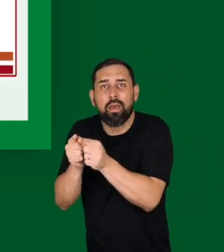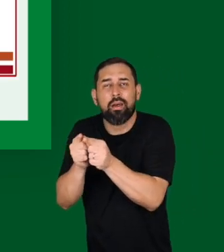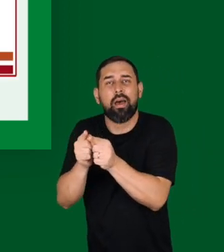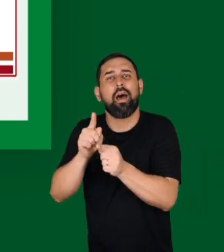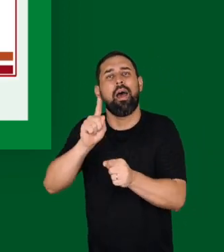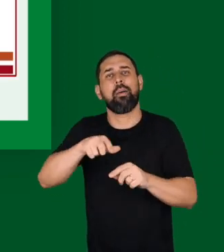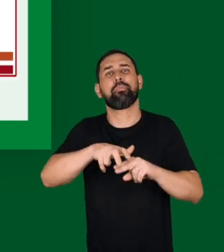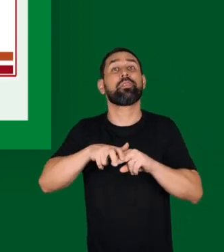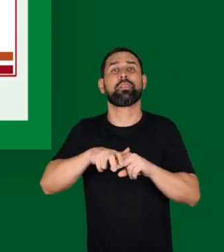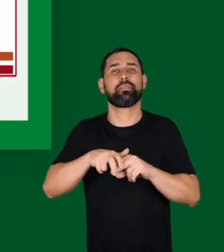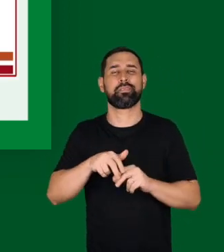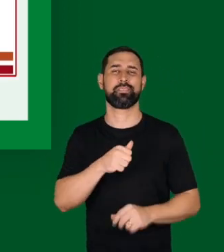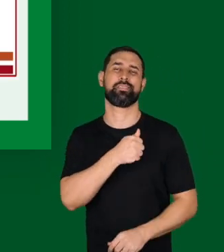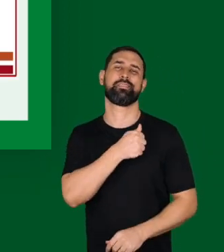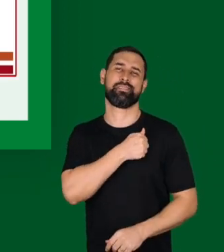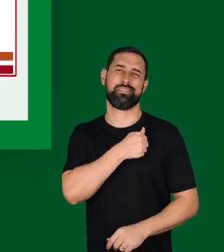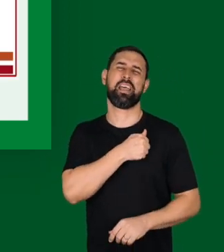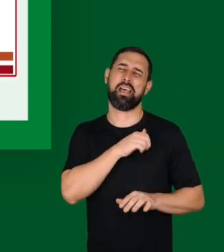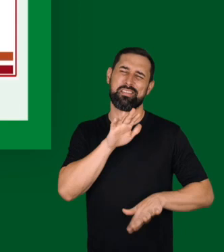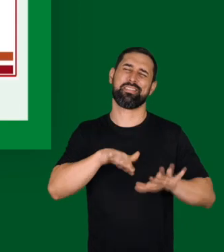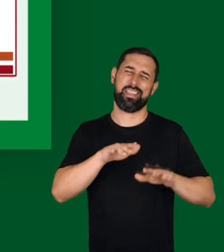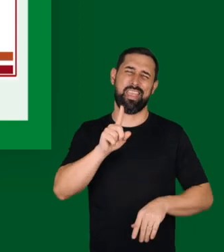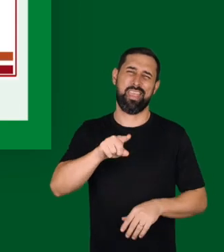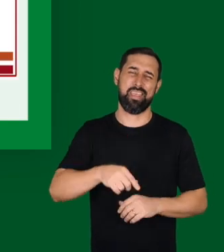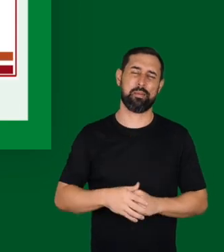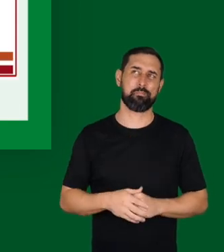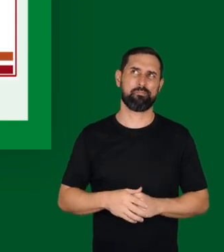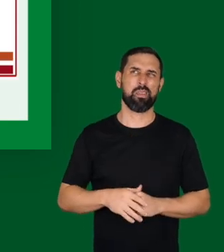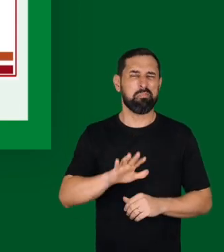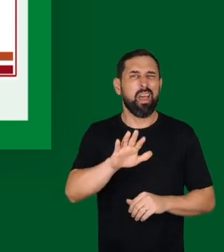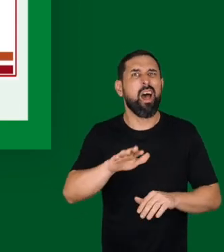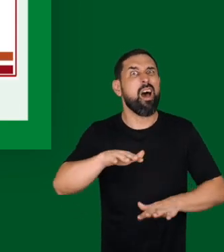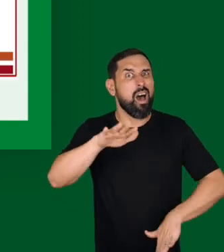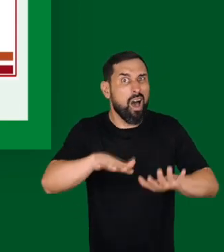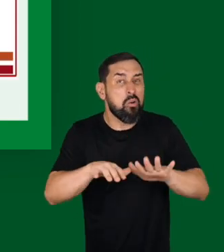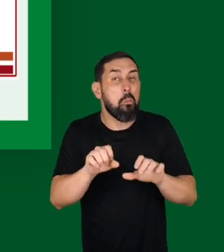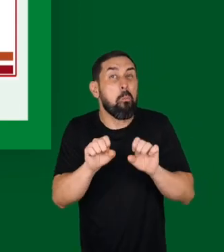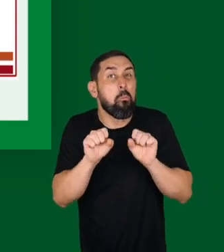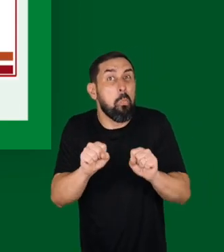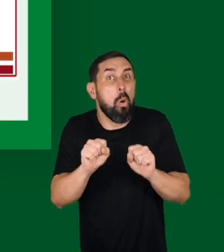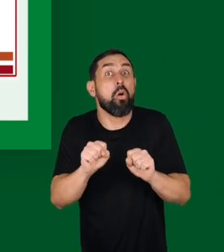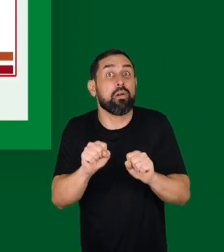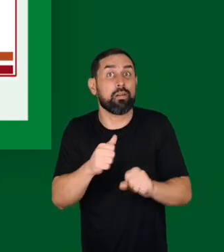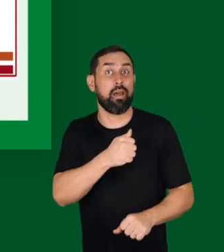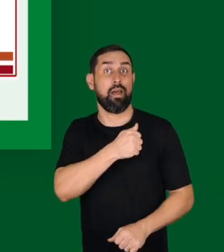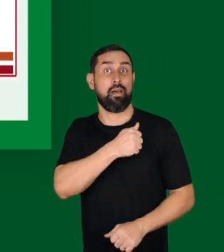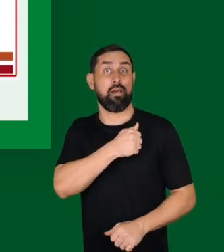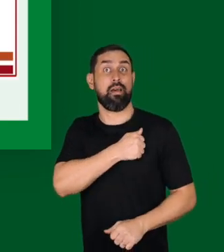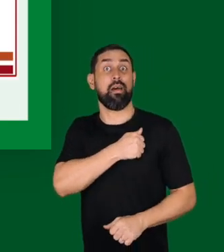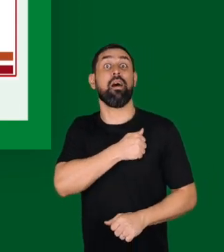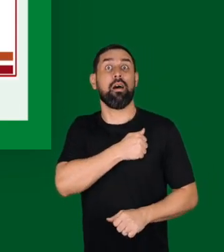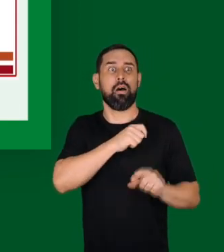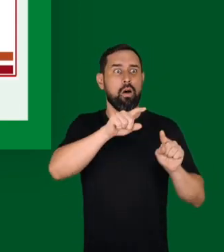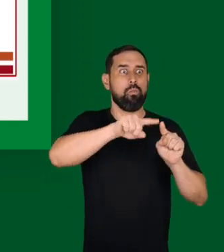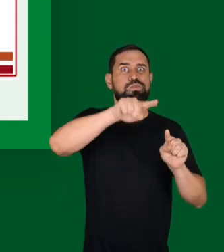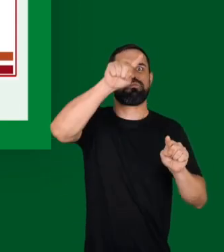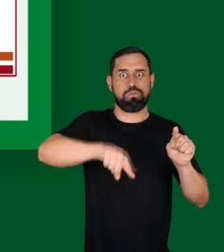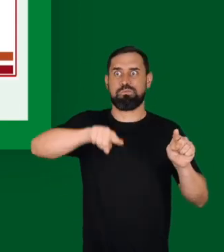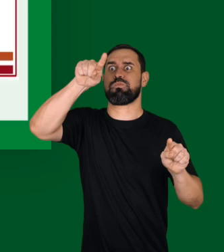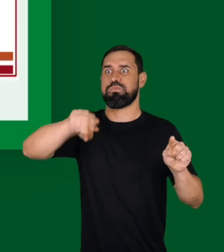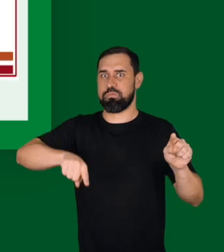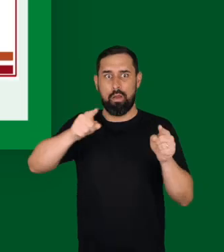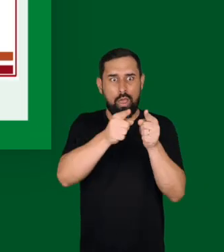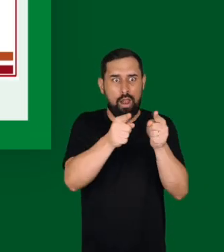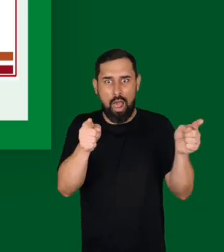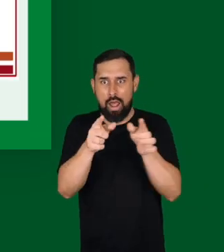quando ele é estreito, geralmente ele é supraventricular. Por que eu falo que geralmente? É porque às vezes você pode